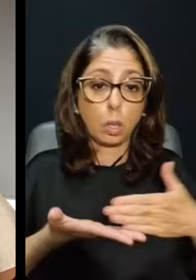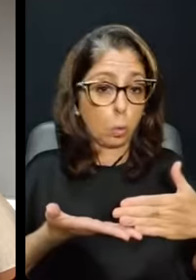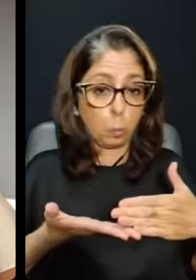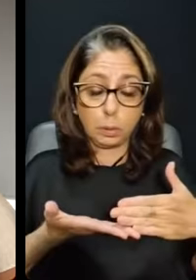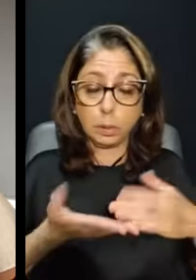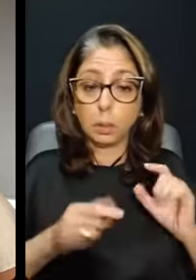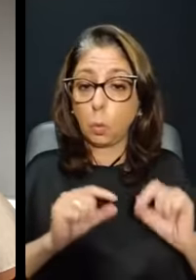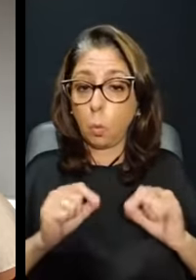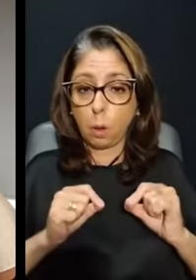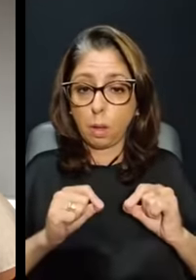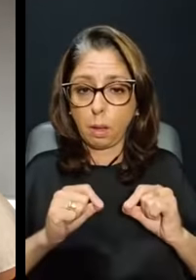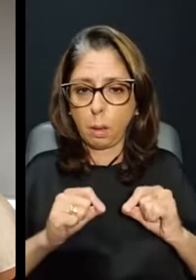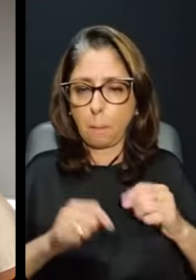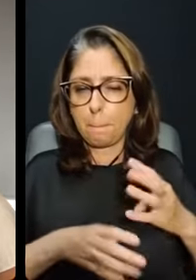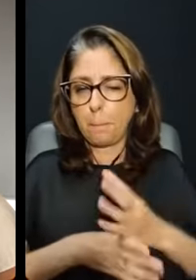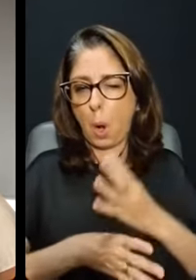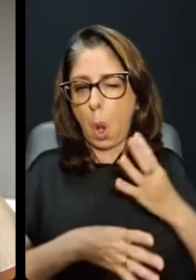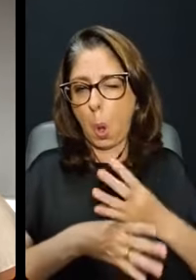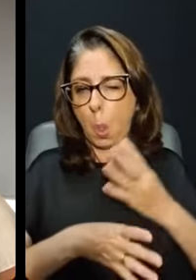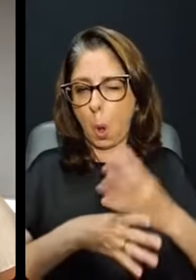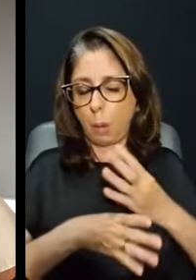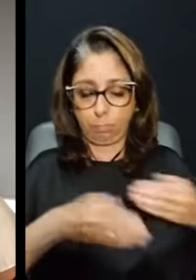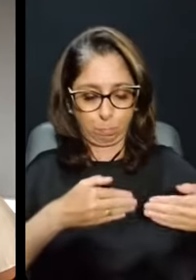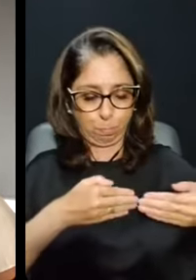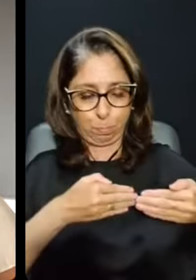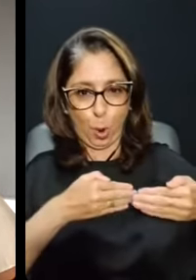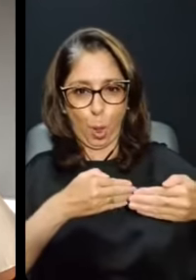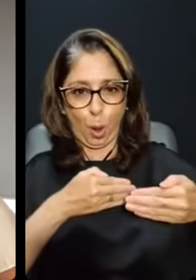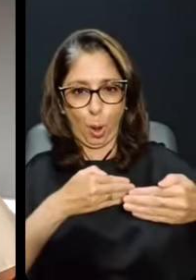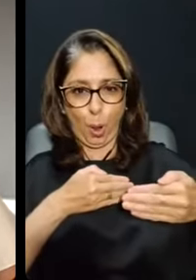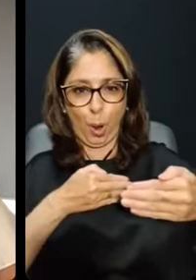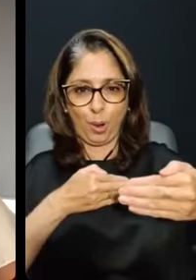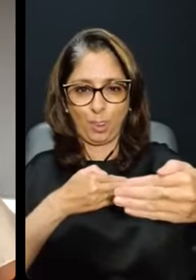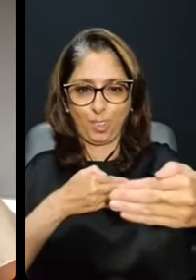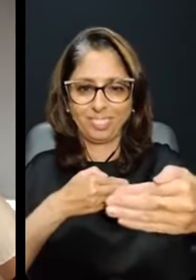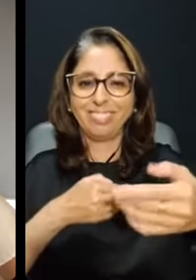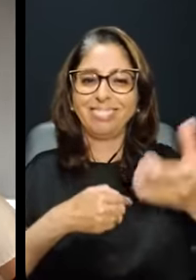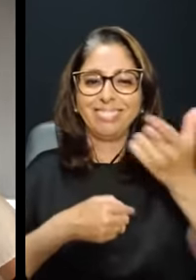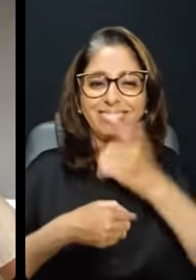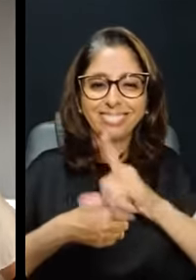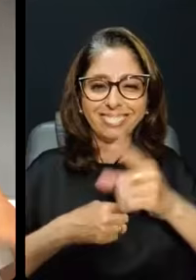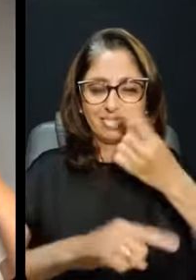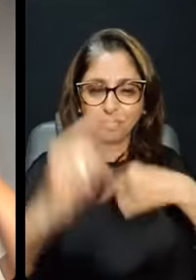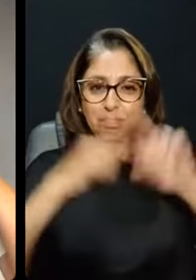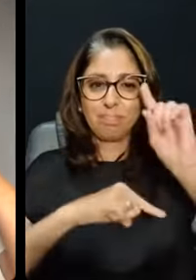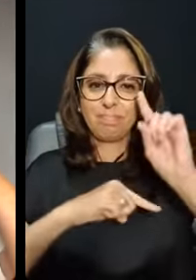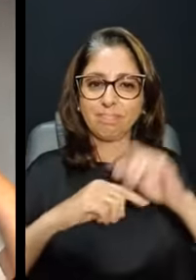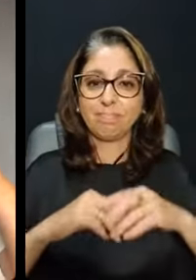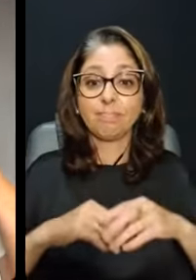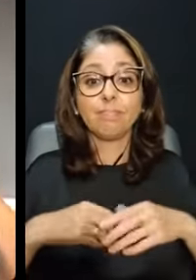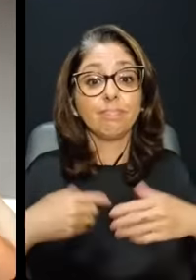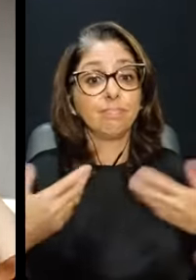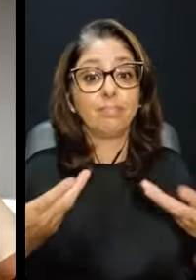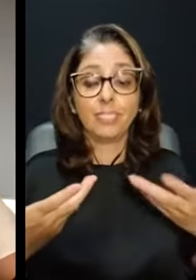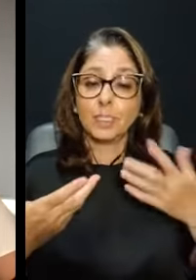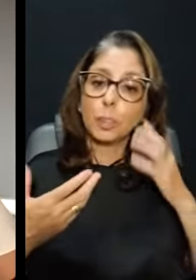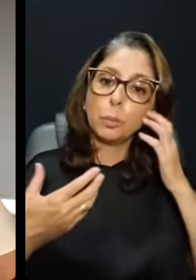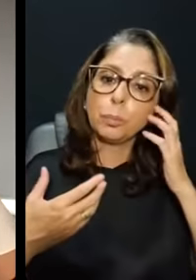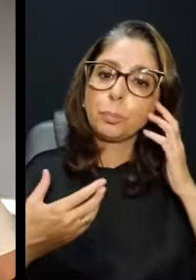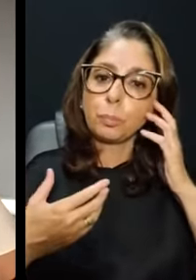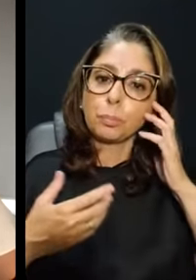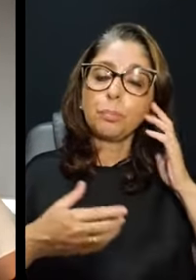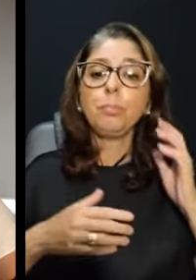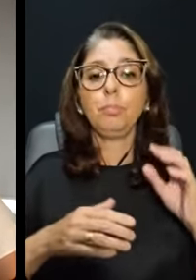aí para a gente pensar em chegar a mais pessoas, né? O conceito de acessibilidade plena, ele